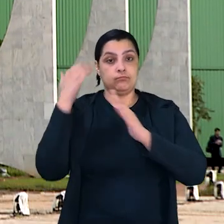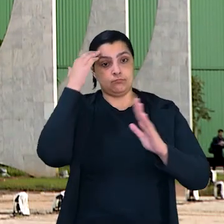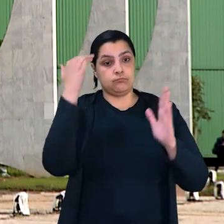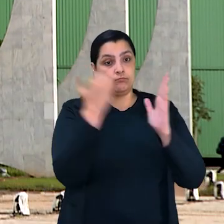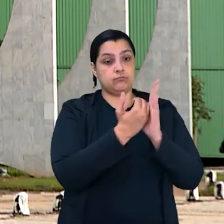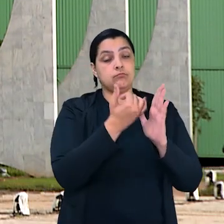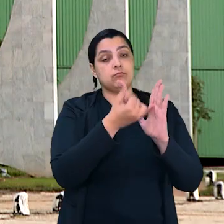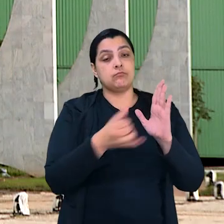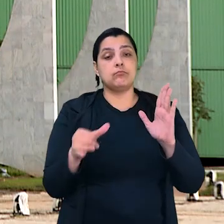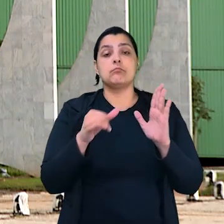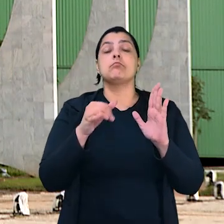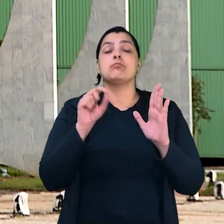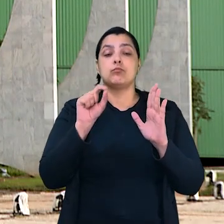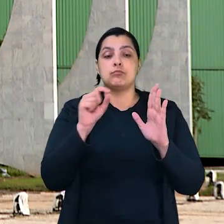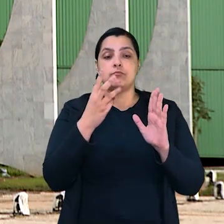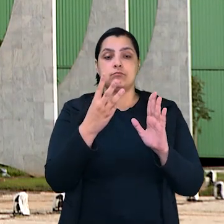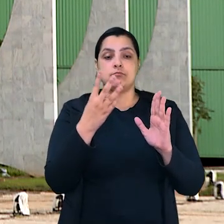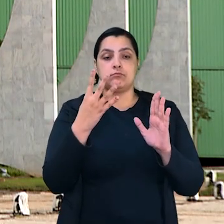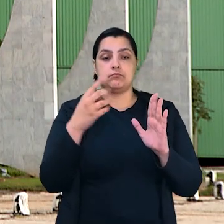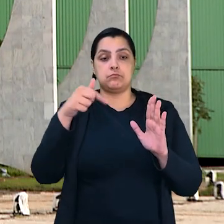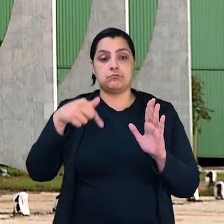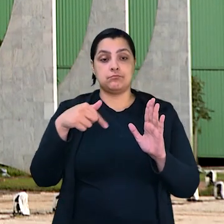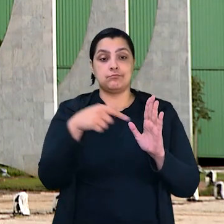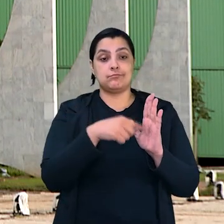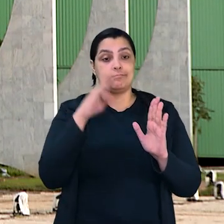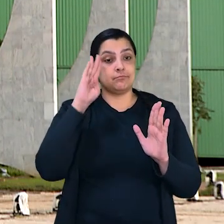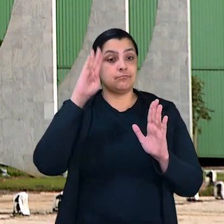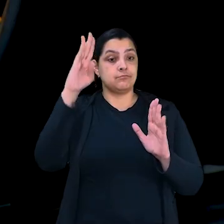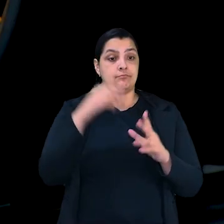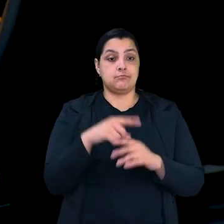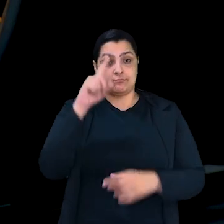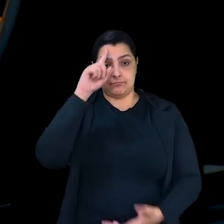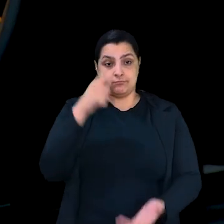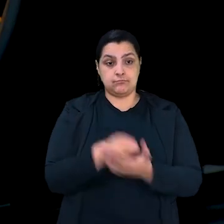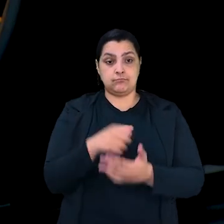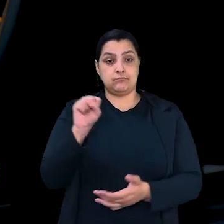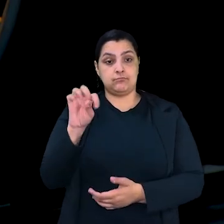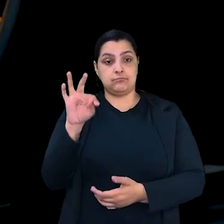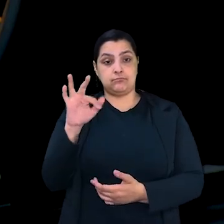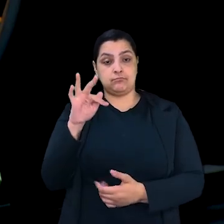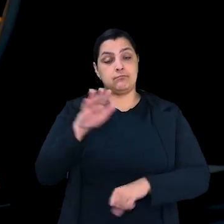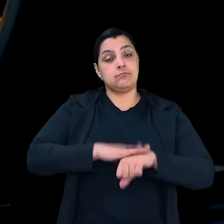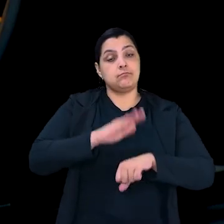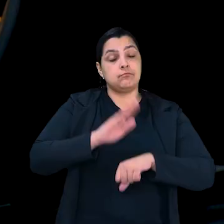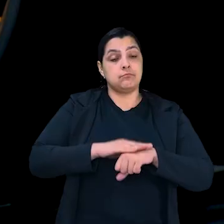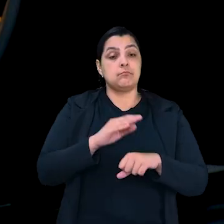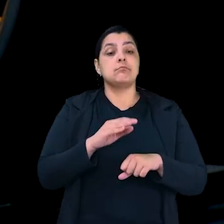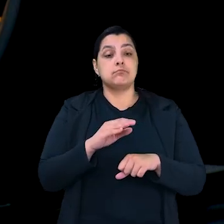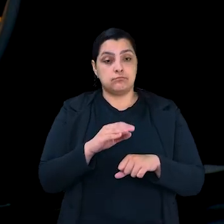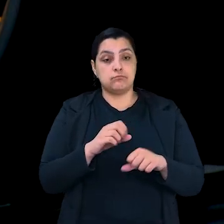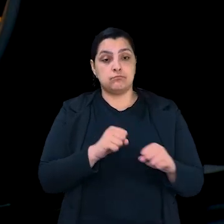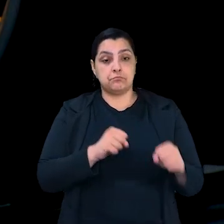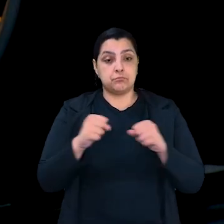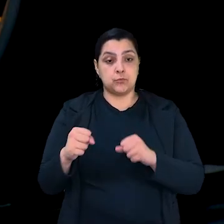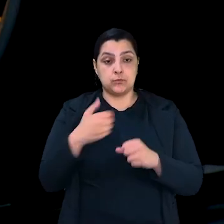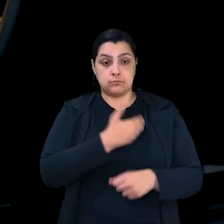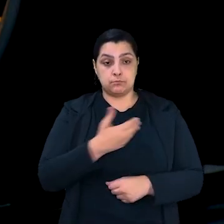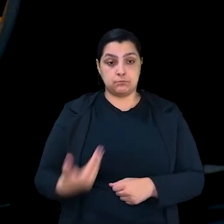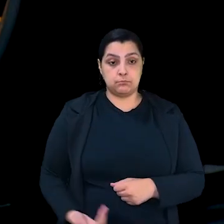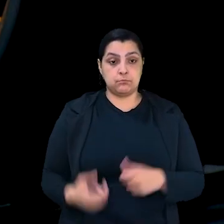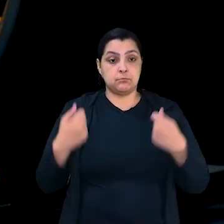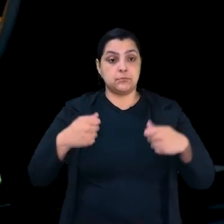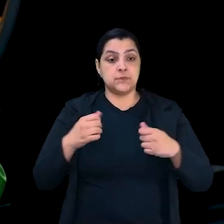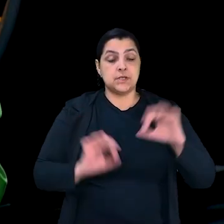arguição de descumprimento de preceito fundamental 347. Com a decisão do STF, ficou determinado que o poder